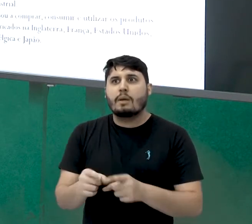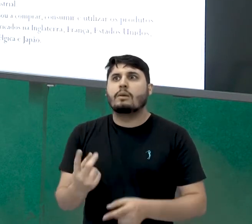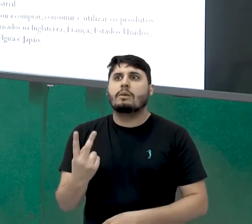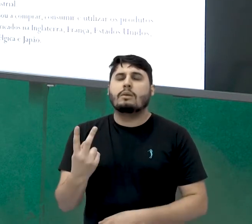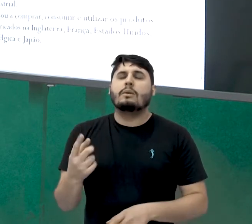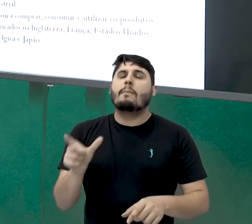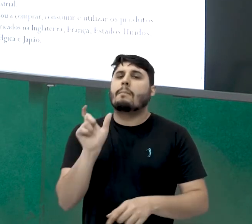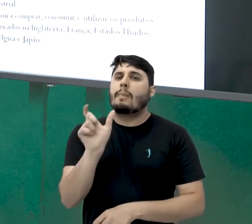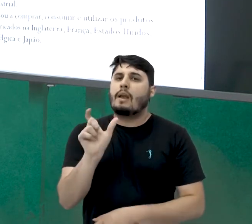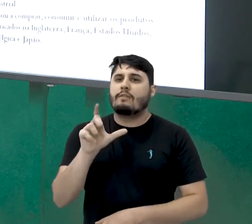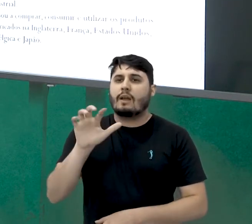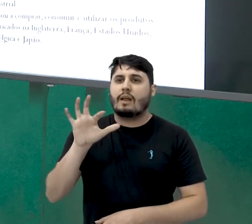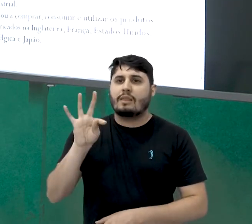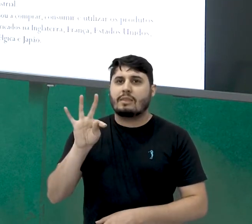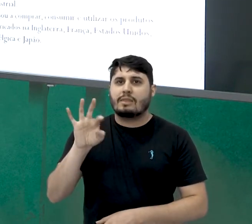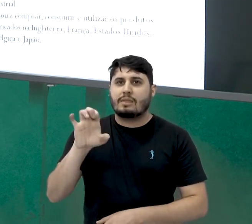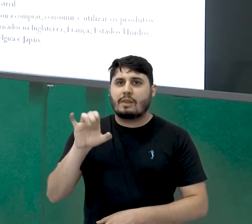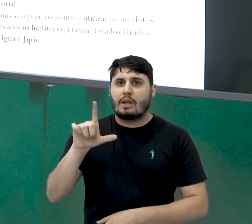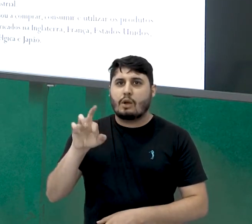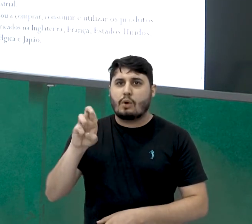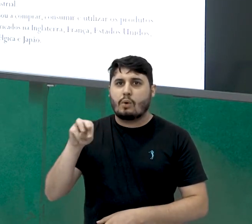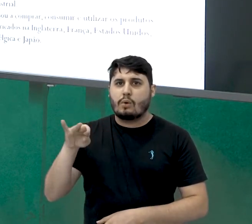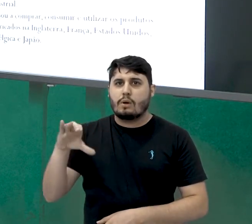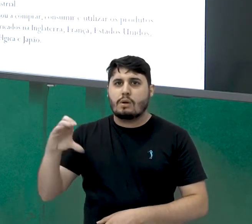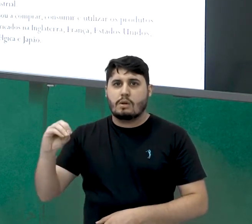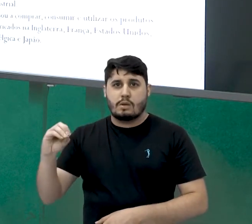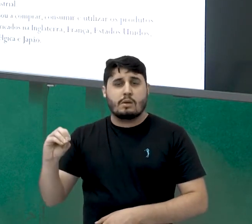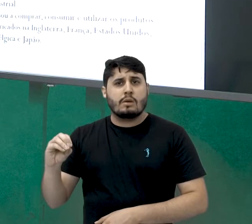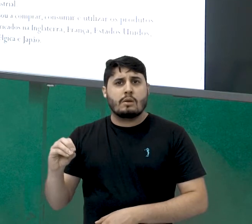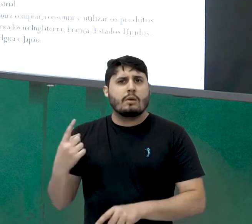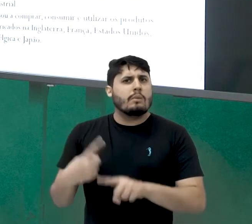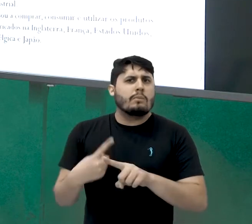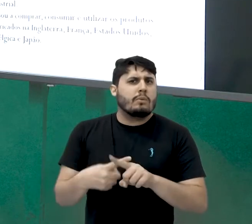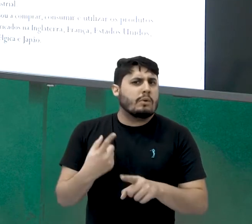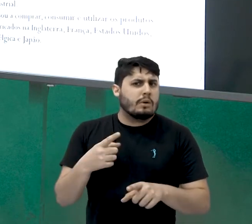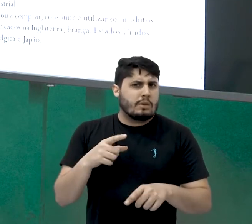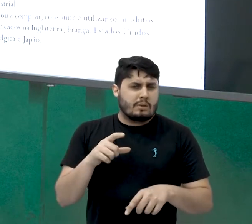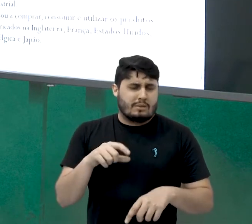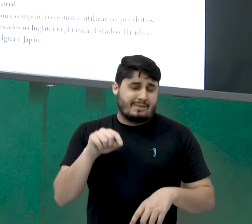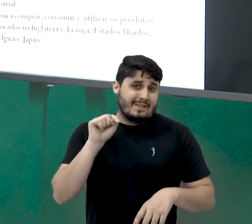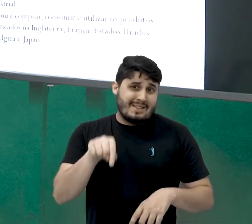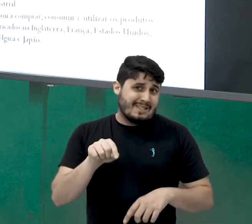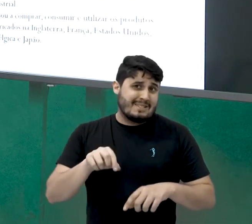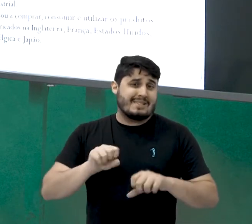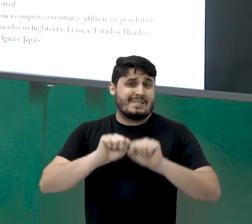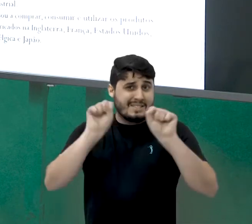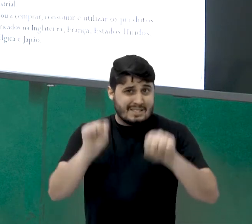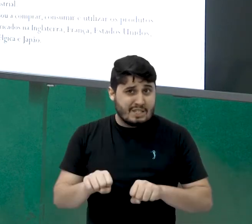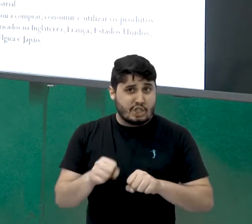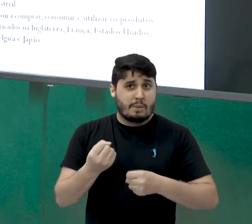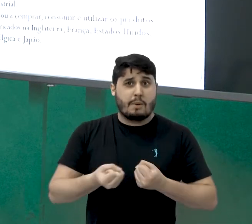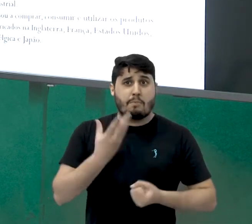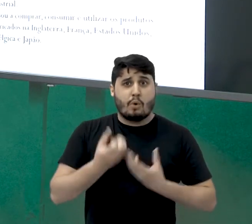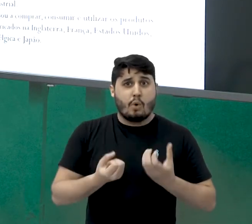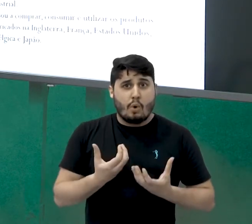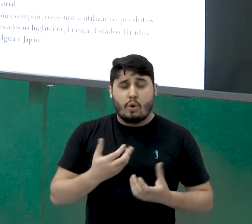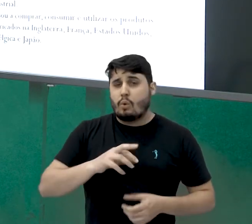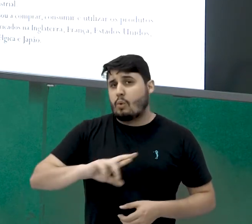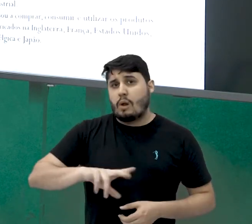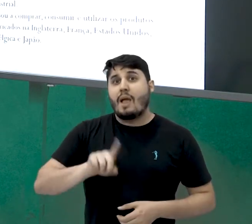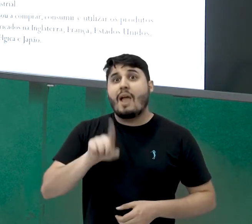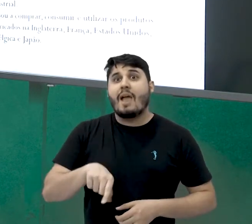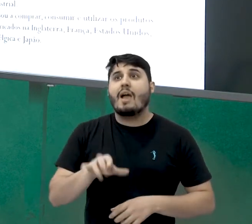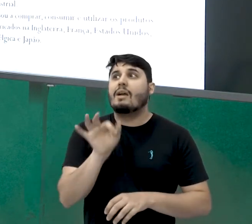quê? Porque o Taylorismo não era um sistema produtivo, mas era um sistema de gerenciamento da produção.